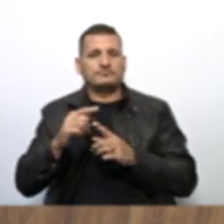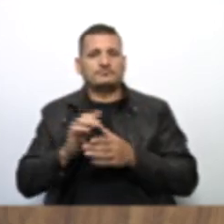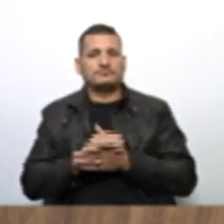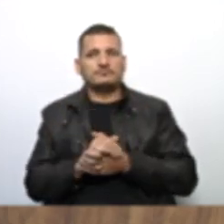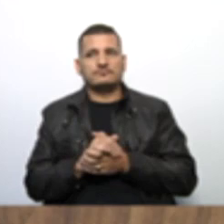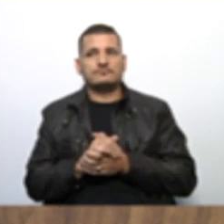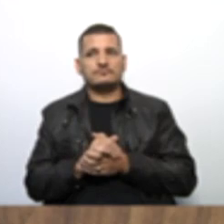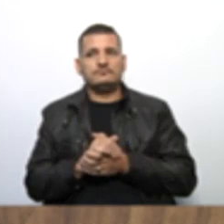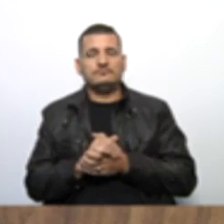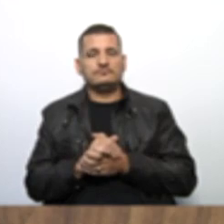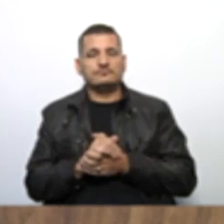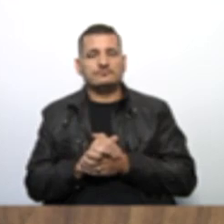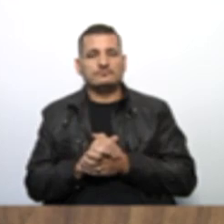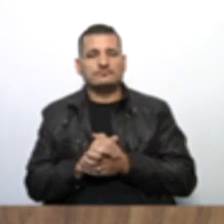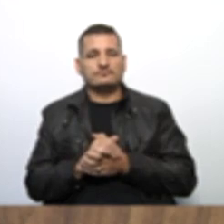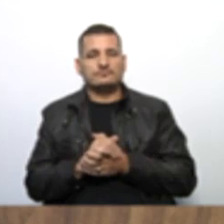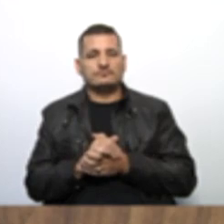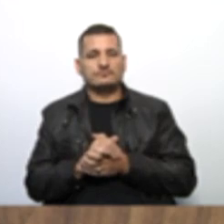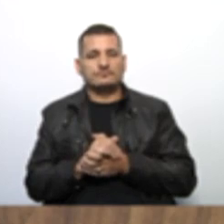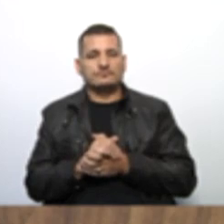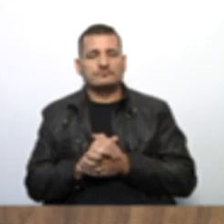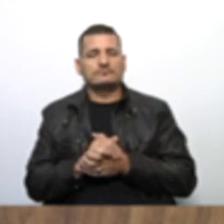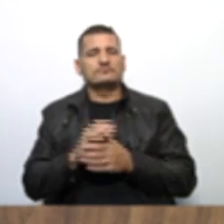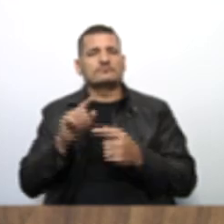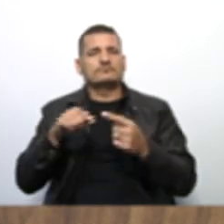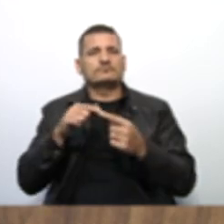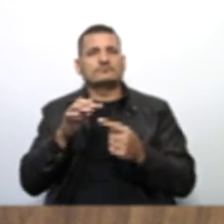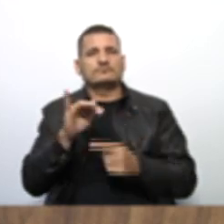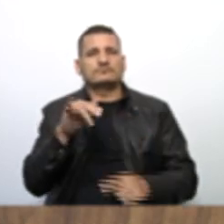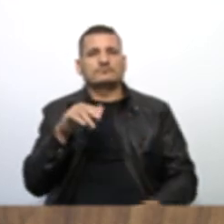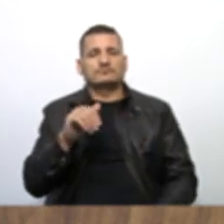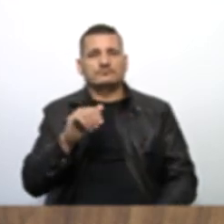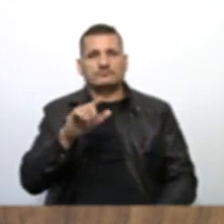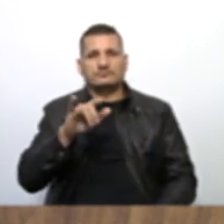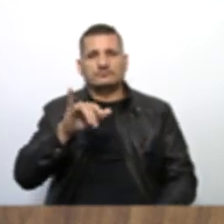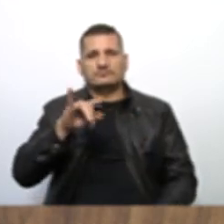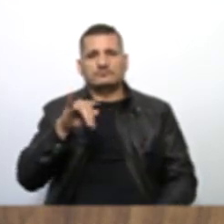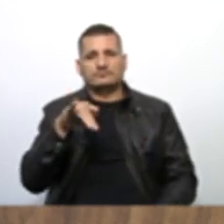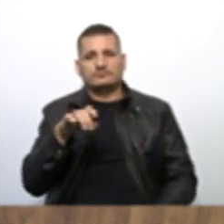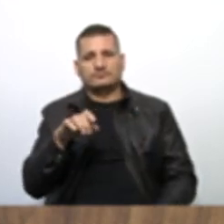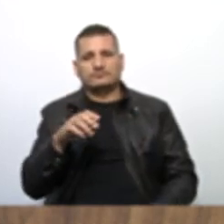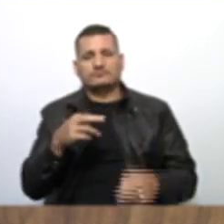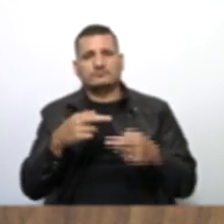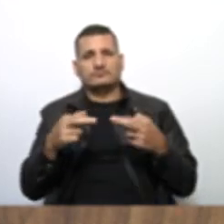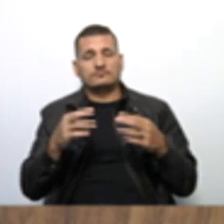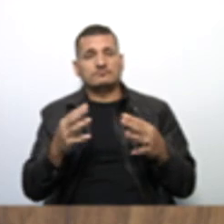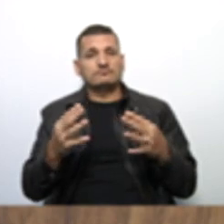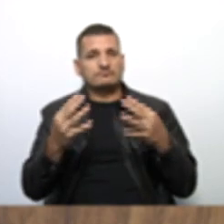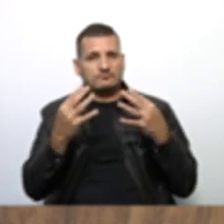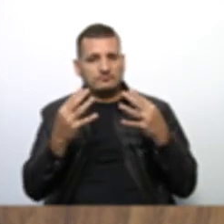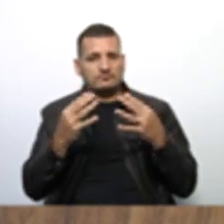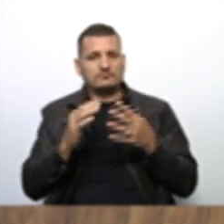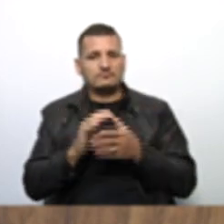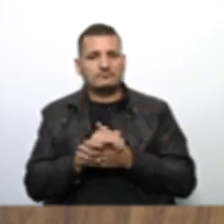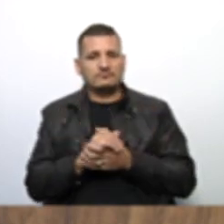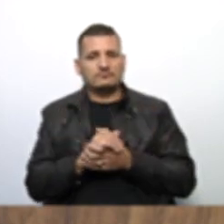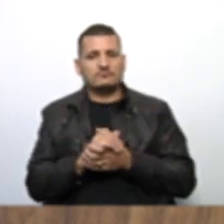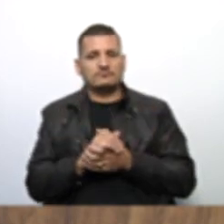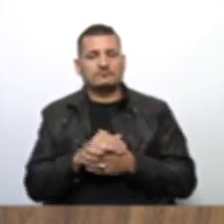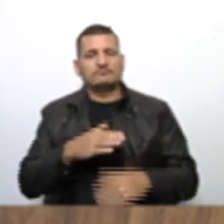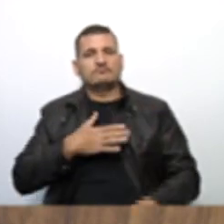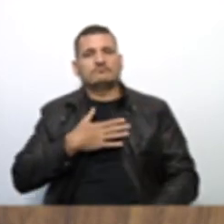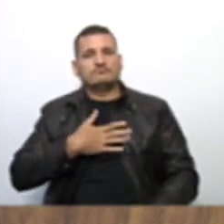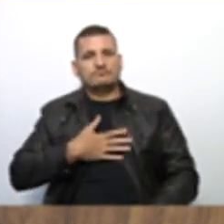que você já apresentou, que é em relação à finalidade dessas redes. Tá bom? Então prestem bem atenção, gente. Dá uma respirada aí,